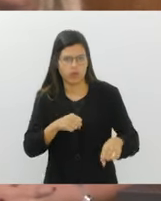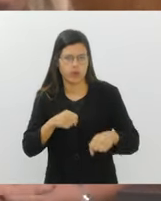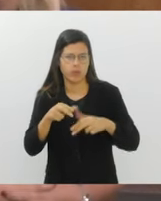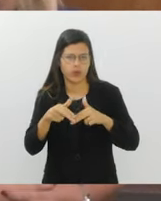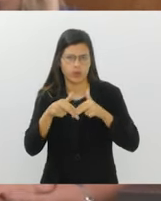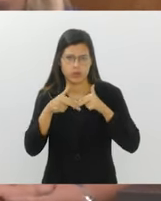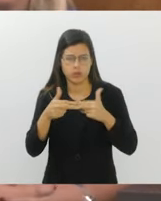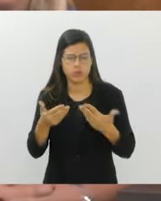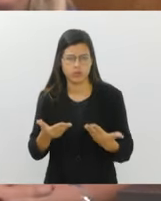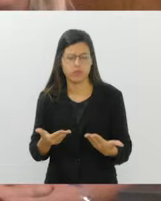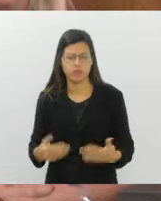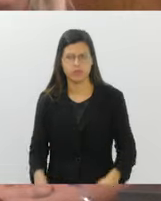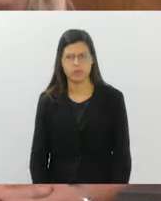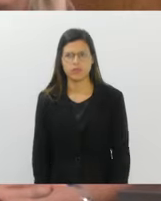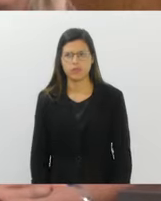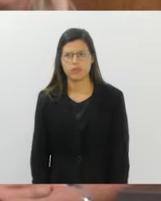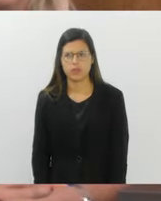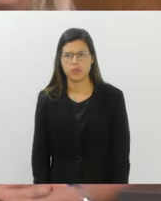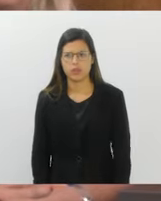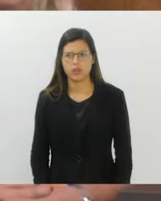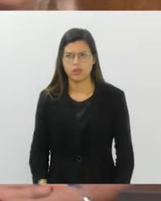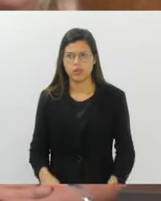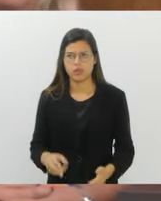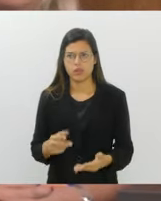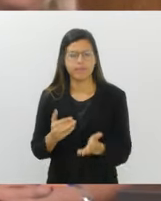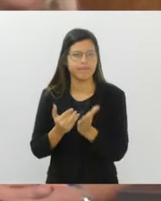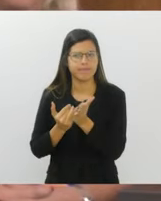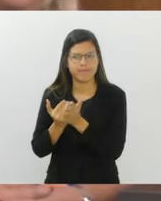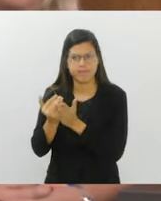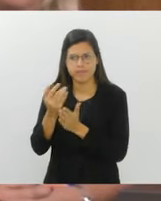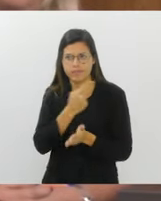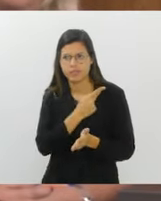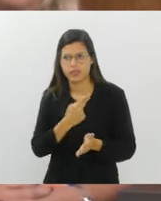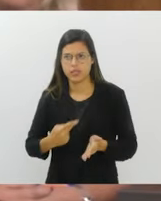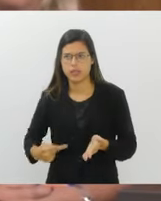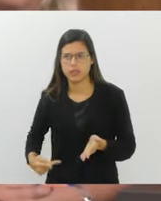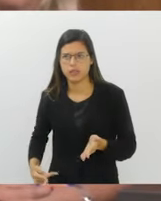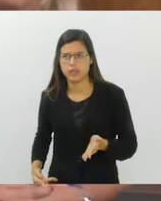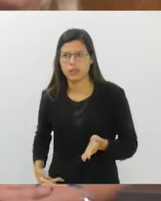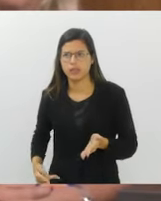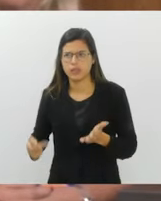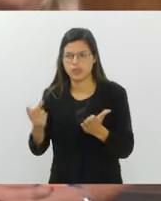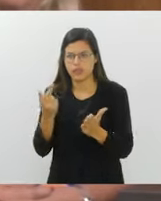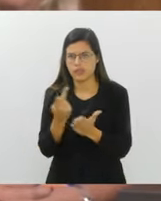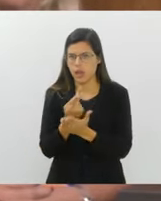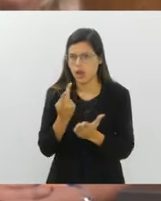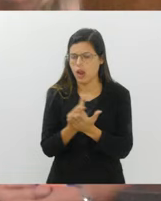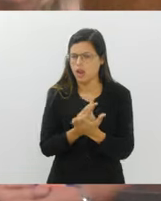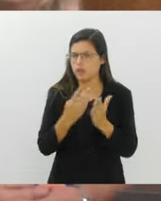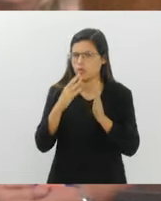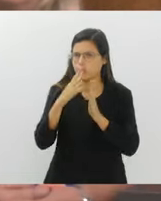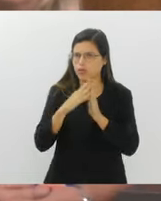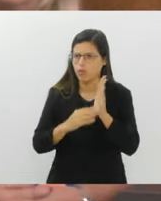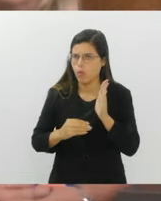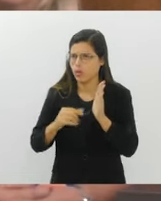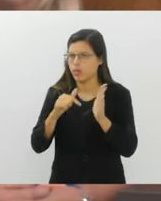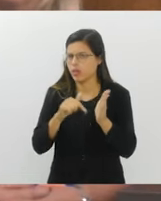Então, desde o princípio, presidente, está errado esse modelo de concessão.